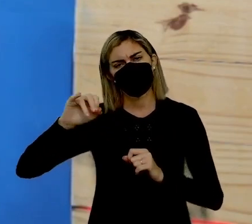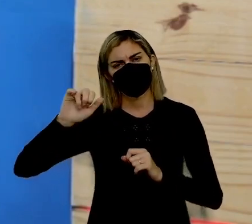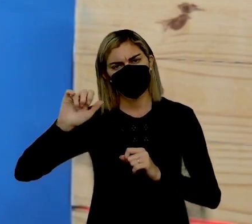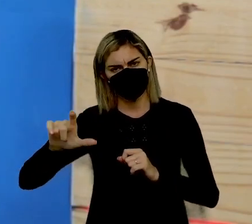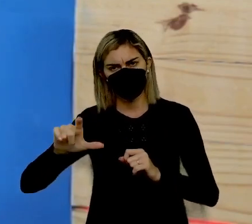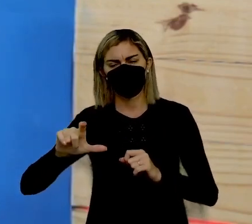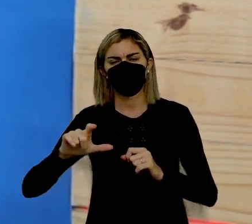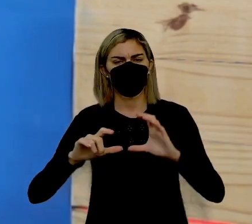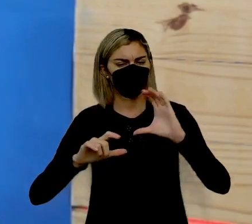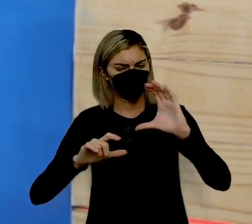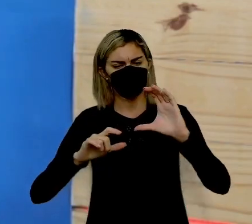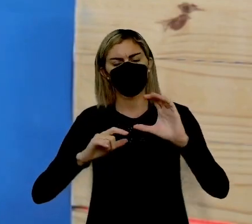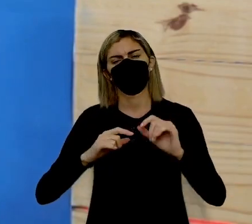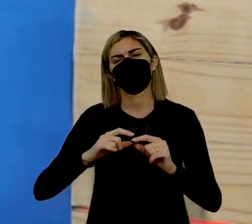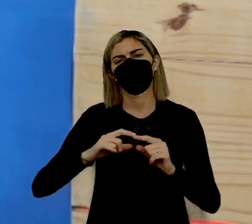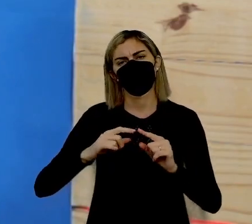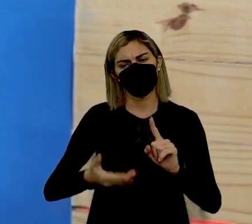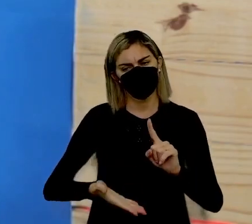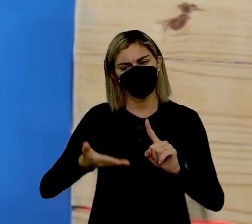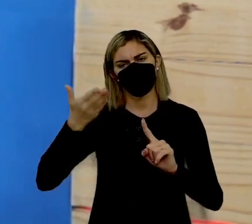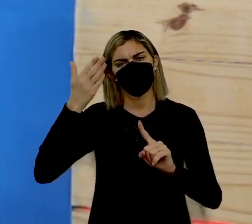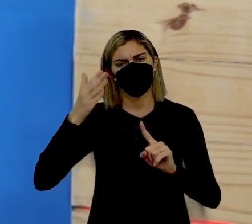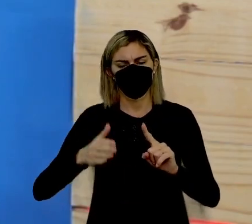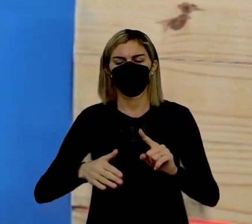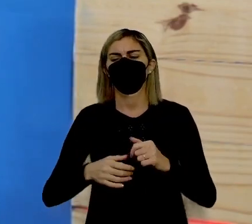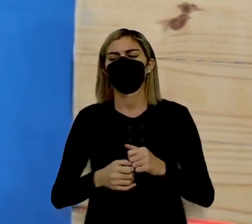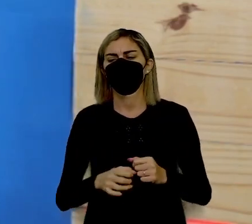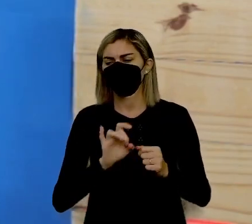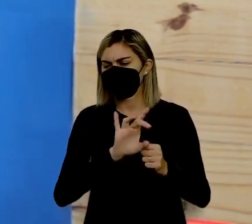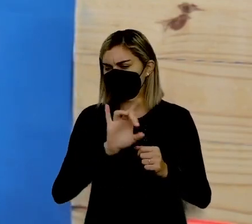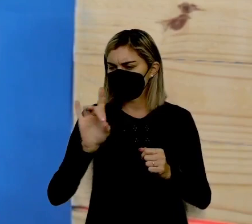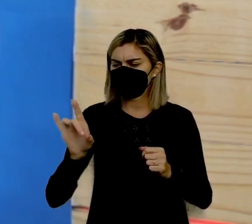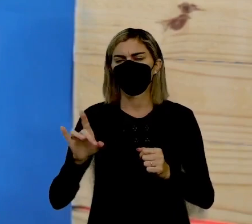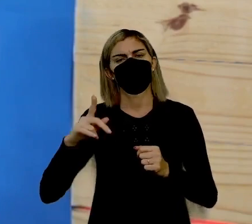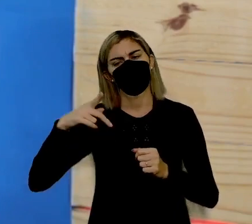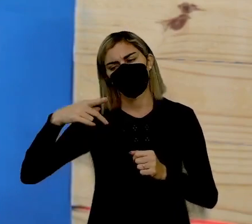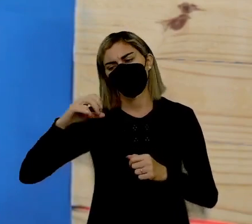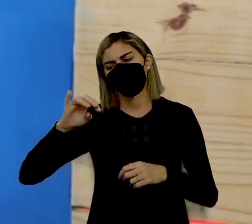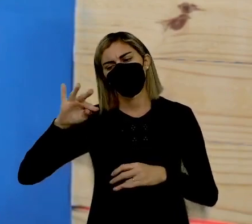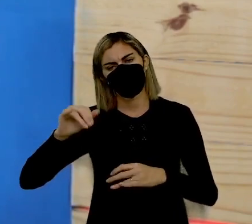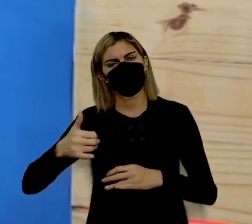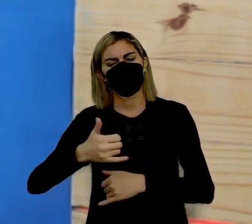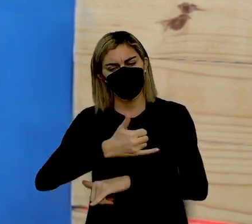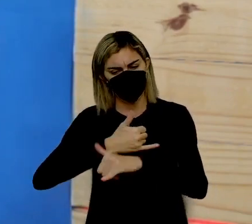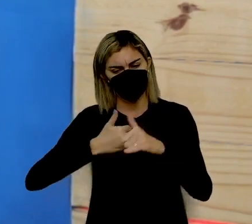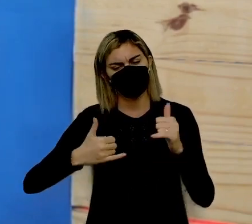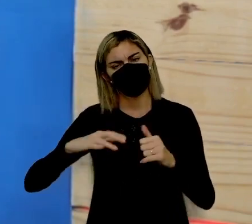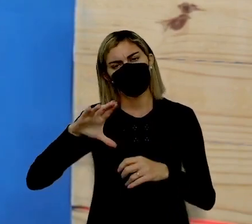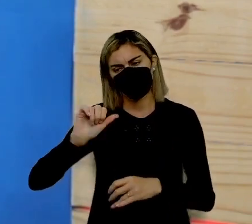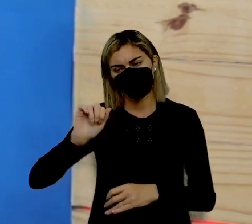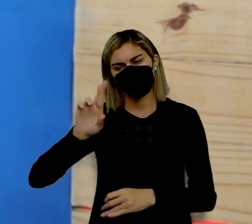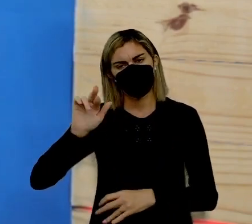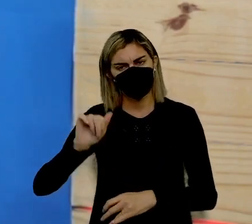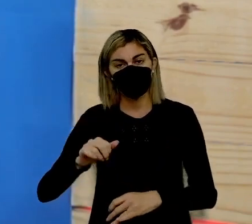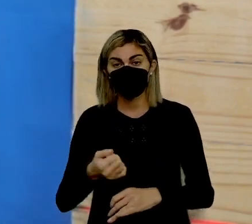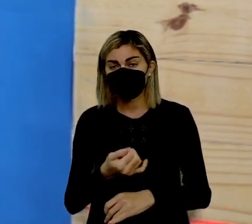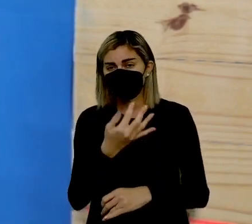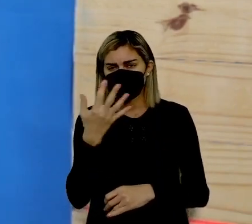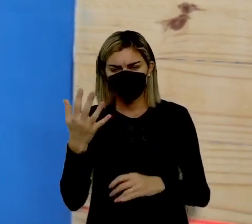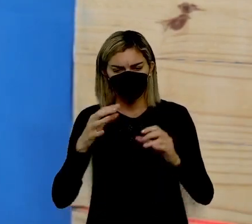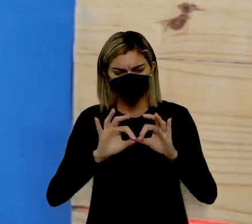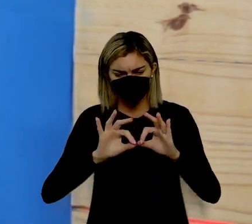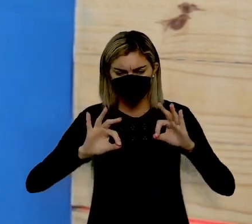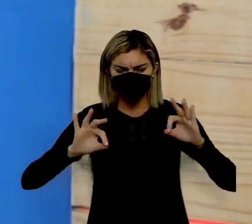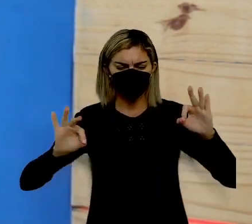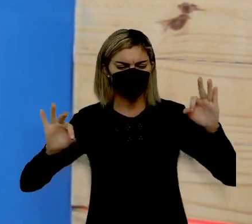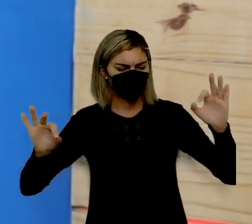carga gera um potencial a cada ponto. Potencial é a energia pela carga. Quanto mais distante da